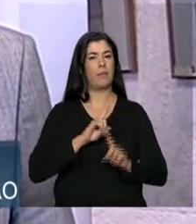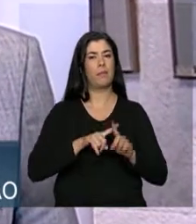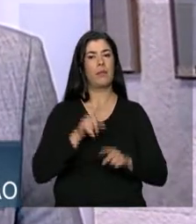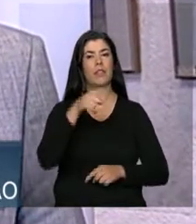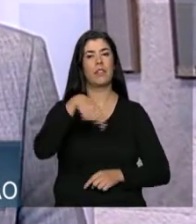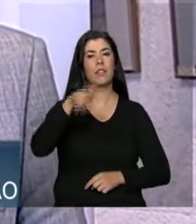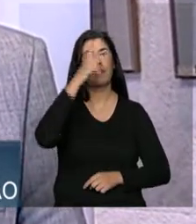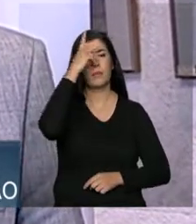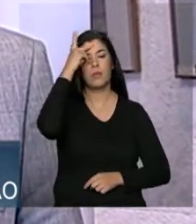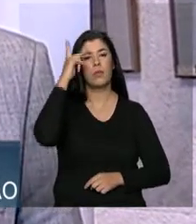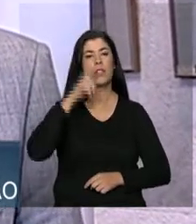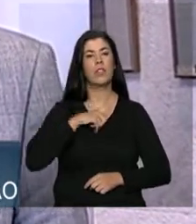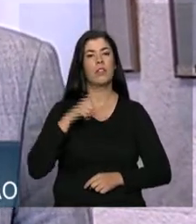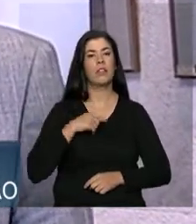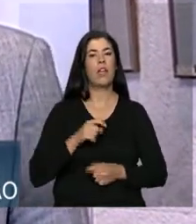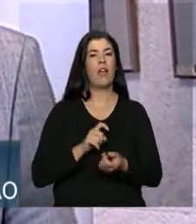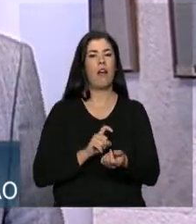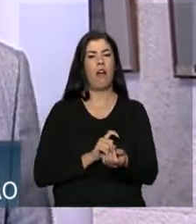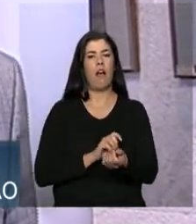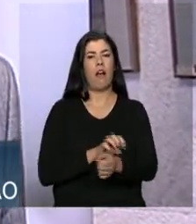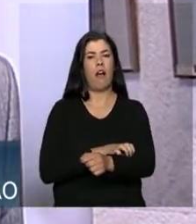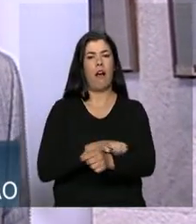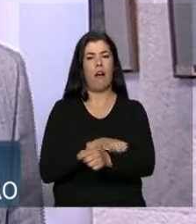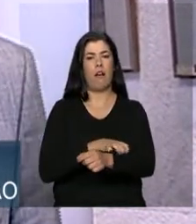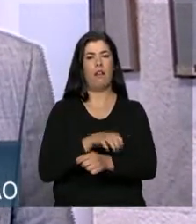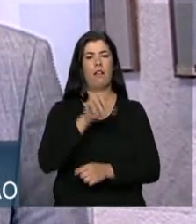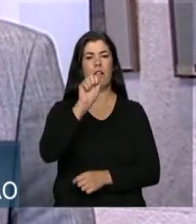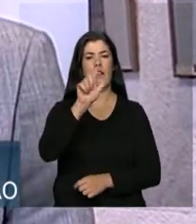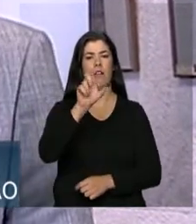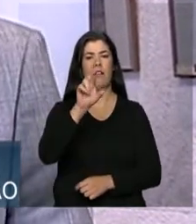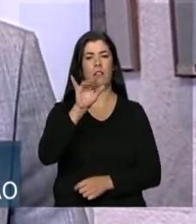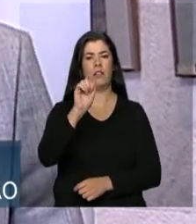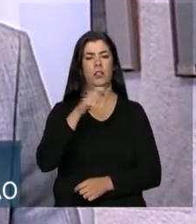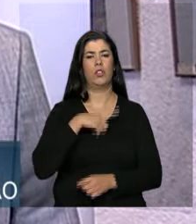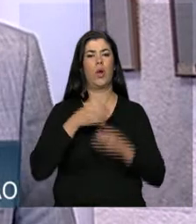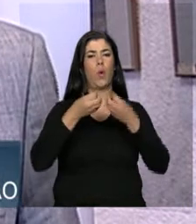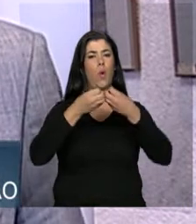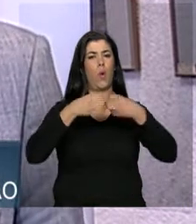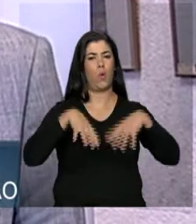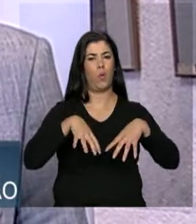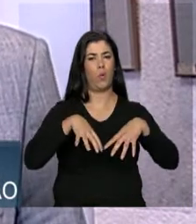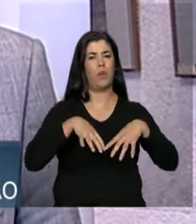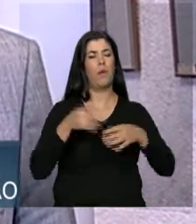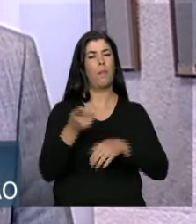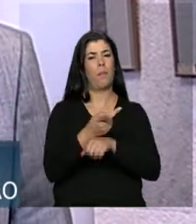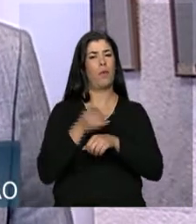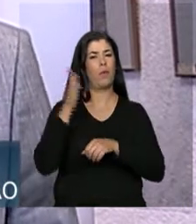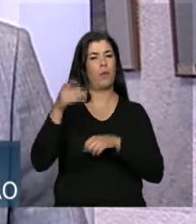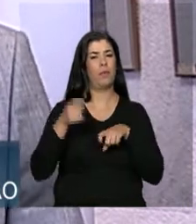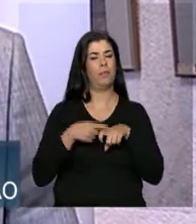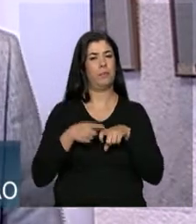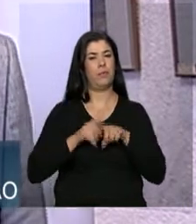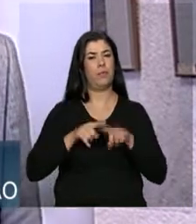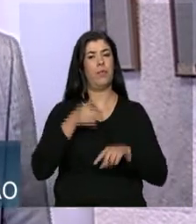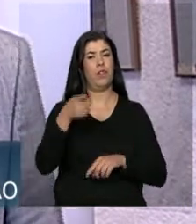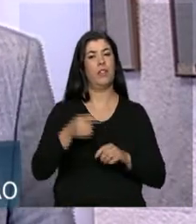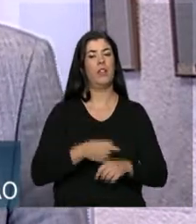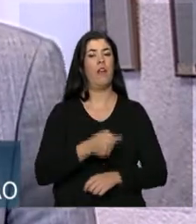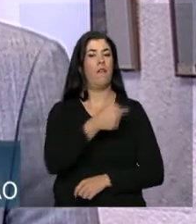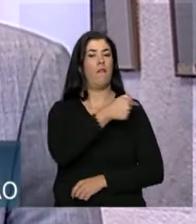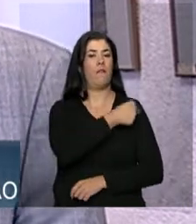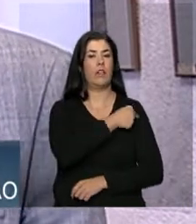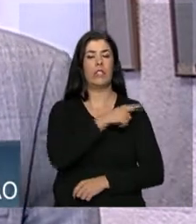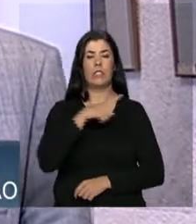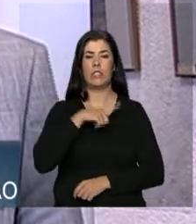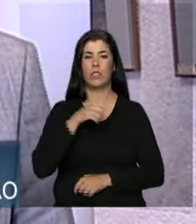que tenham severa alergia a ovo e que devem procurar o seu médico, no mais não há nenhuma contraindicação. Essa vacina é extremamente segura,